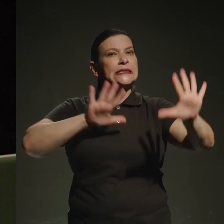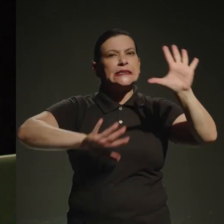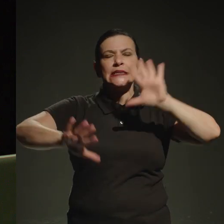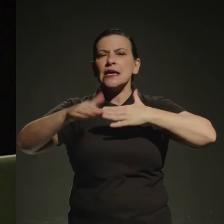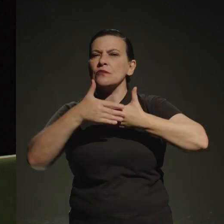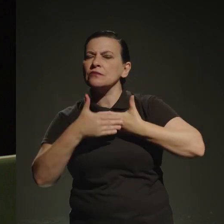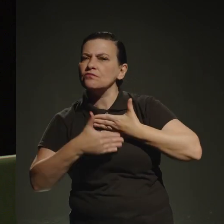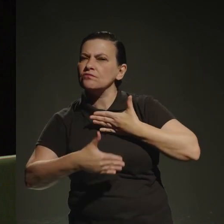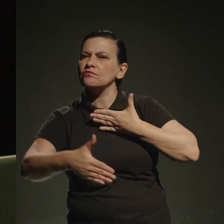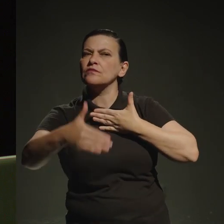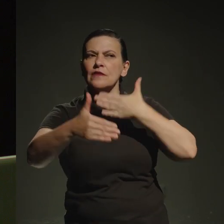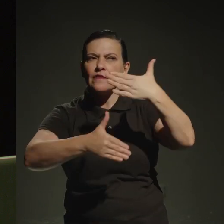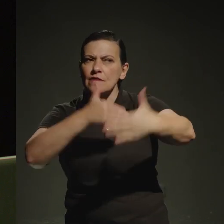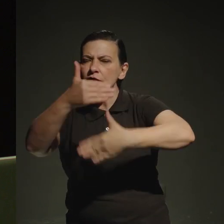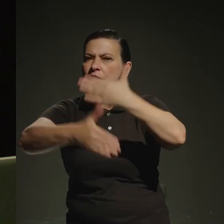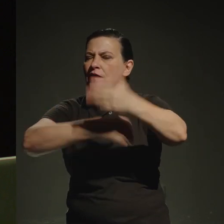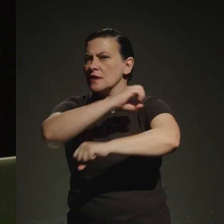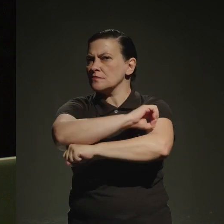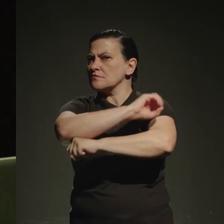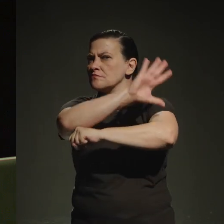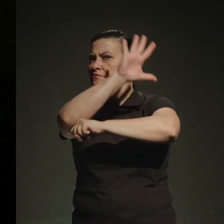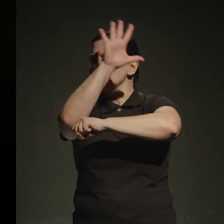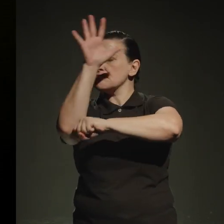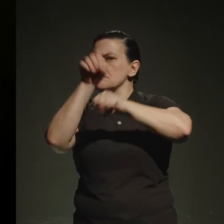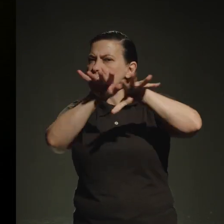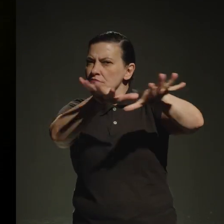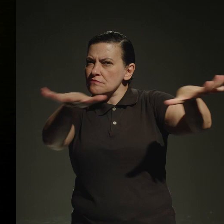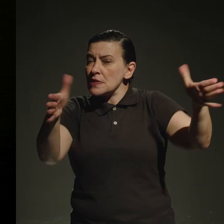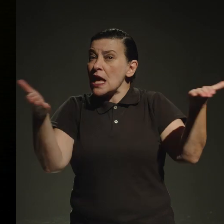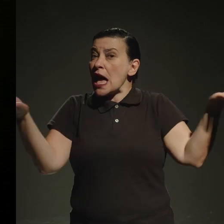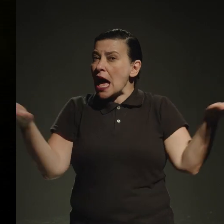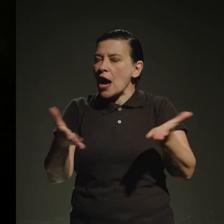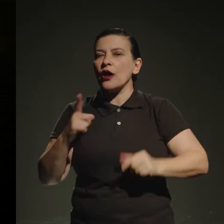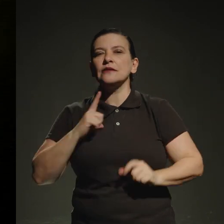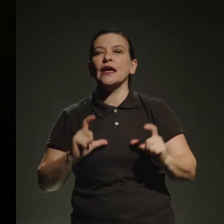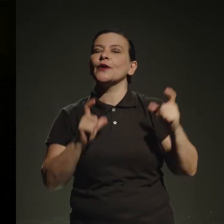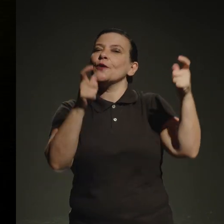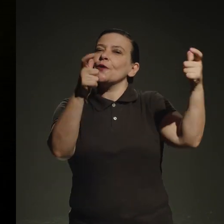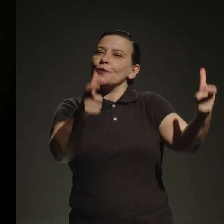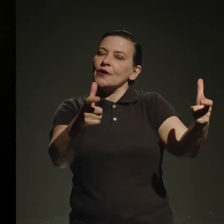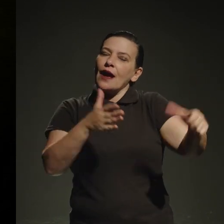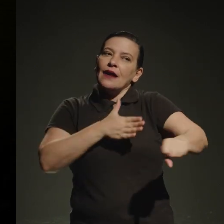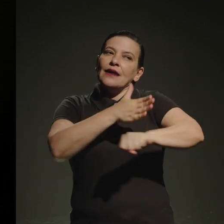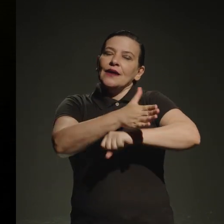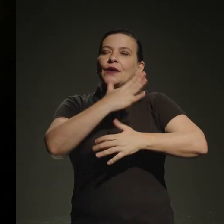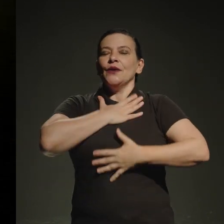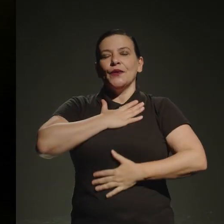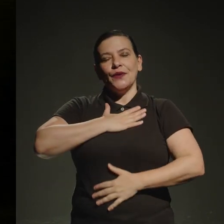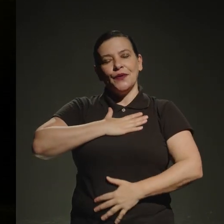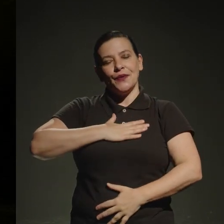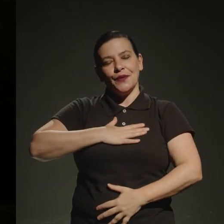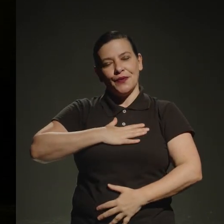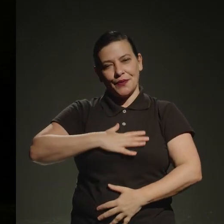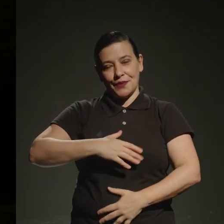de um sítio ameno para repousar seus ossos. Cena 18. De como se fez